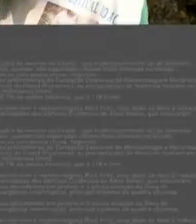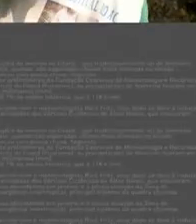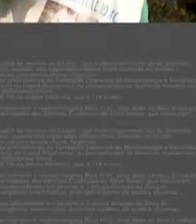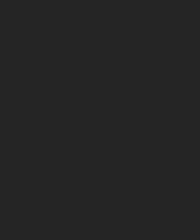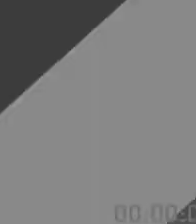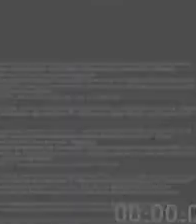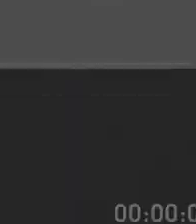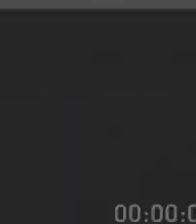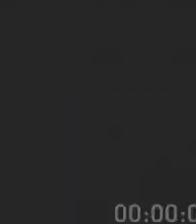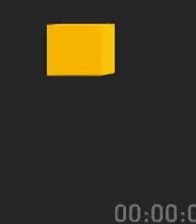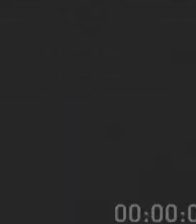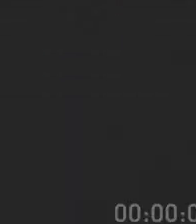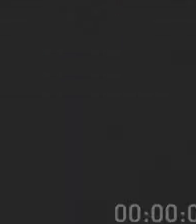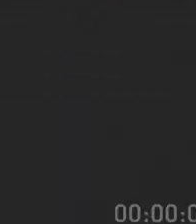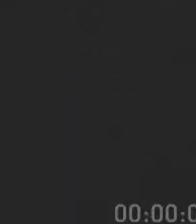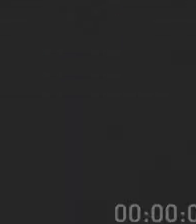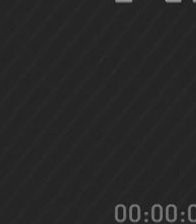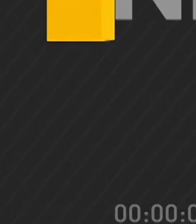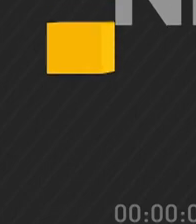ae